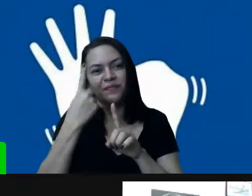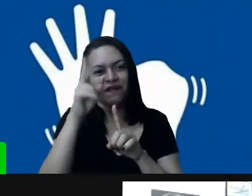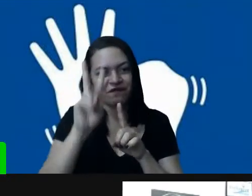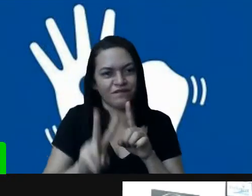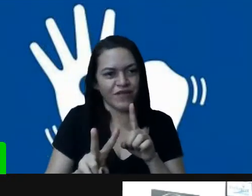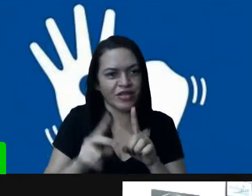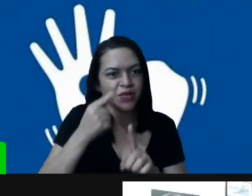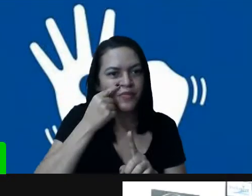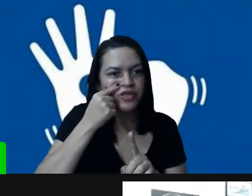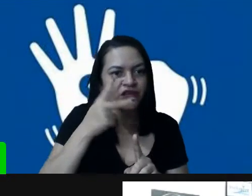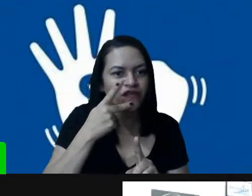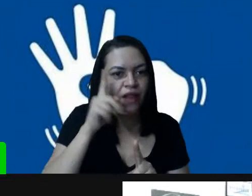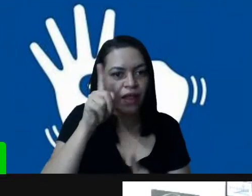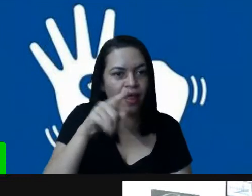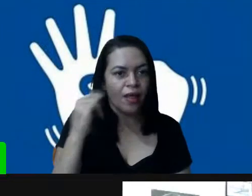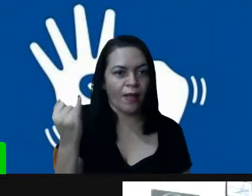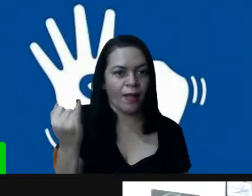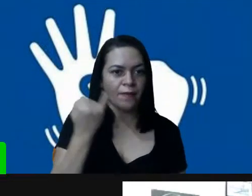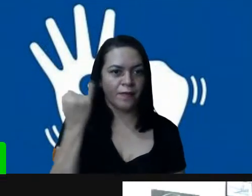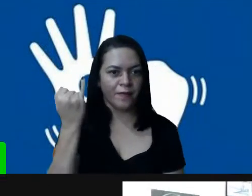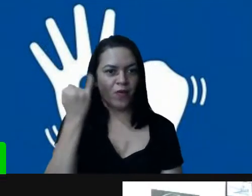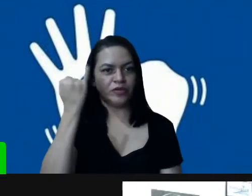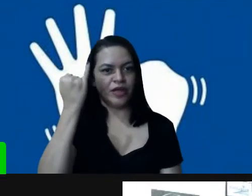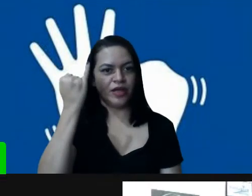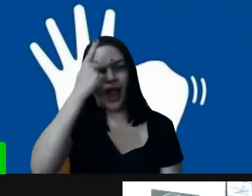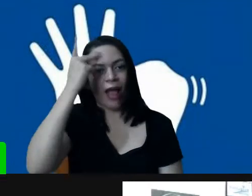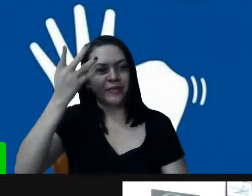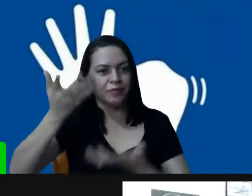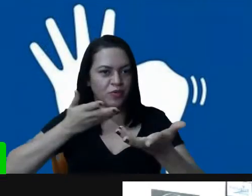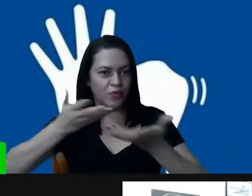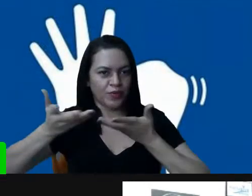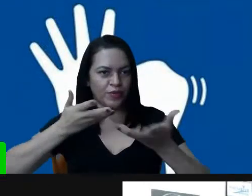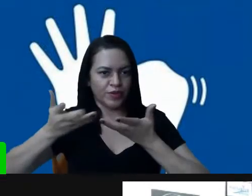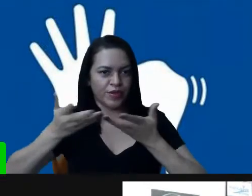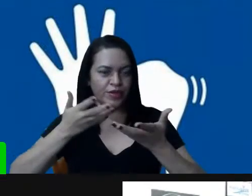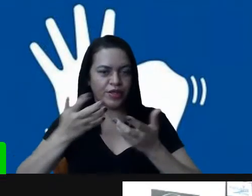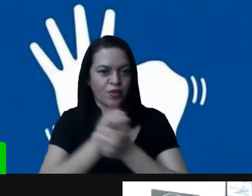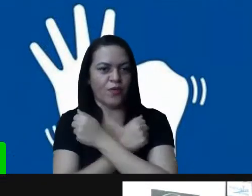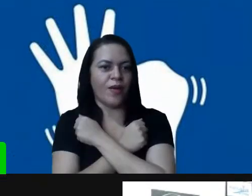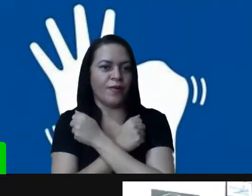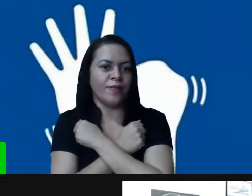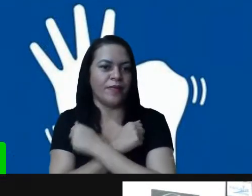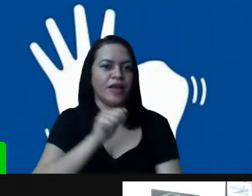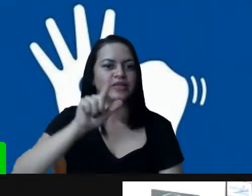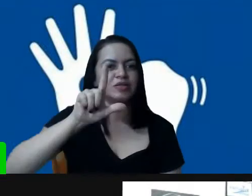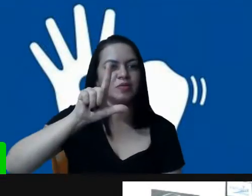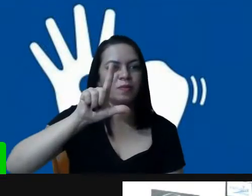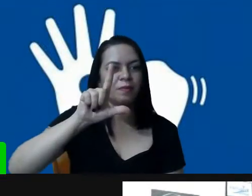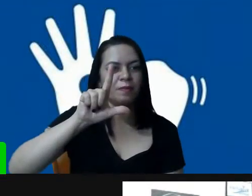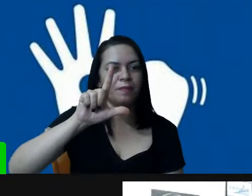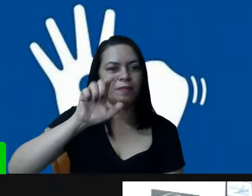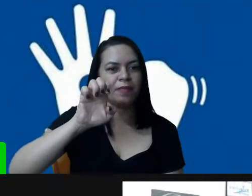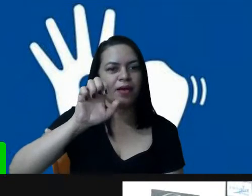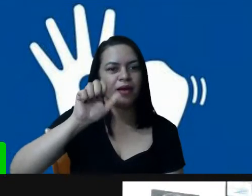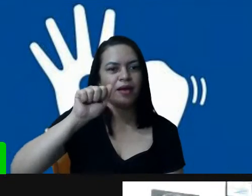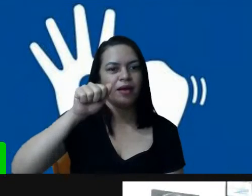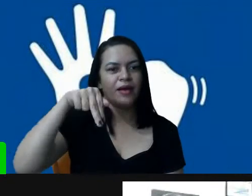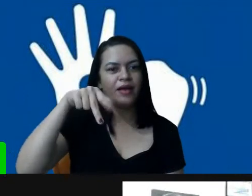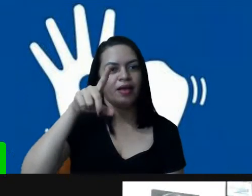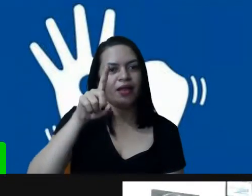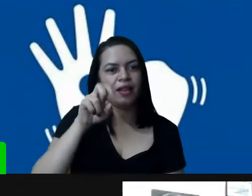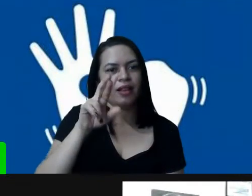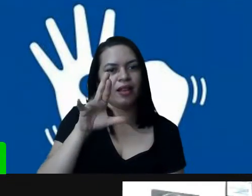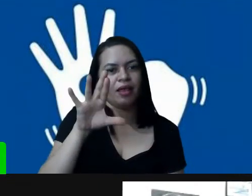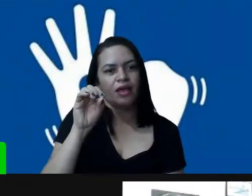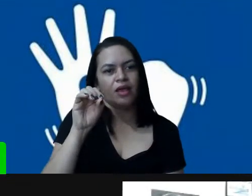é importante, né? Então as pessoas já estão interagindo aqui. Tá? Um abraço aí para Leandro também. Abraço, meus filhos. E